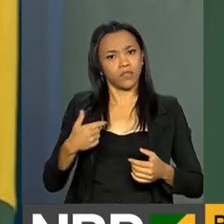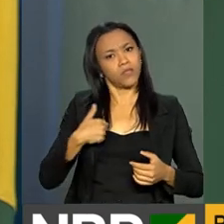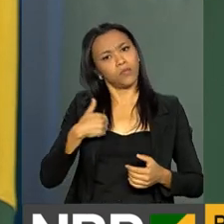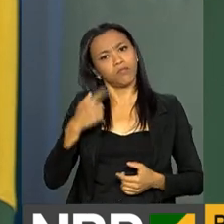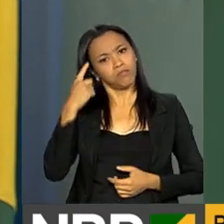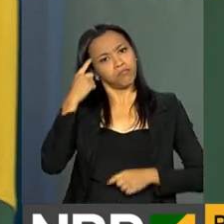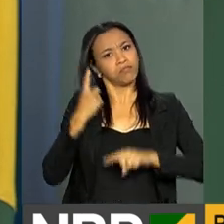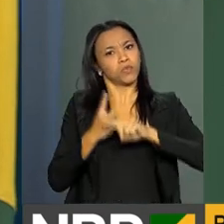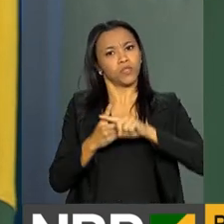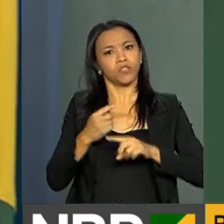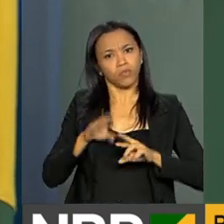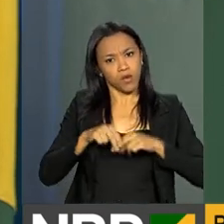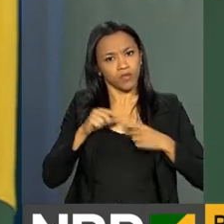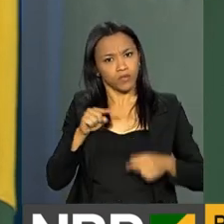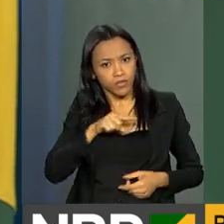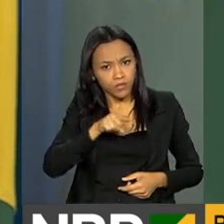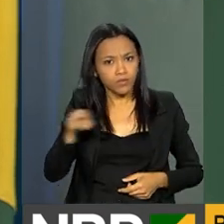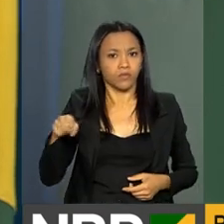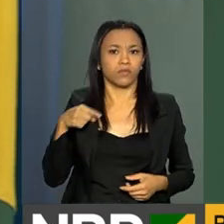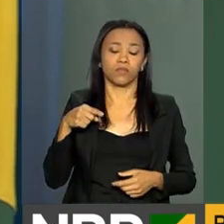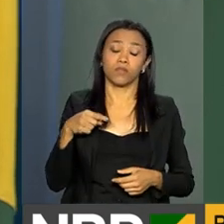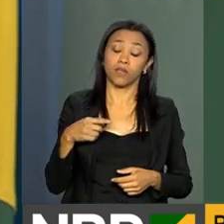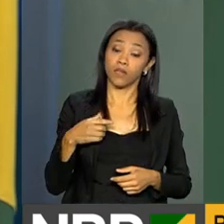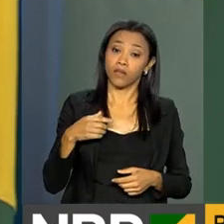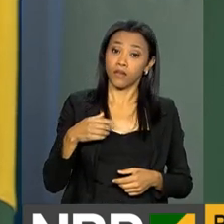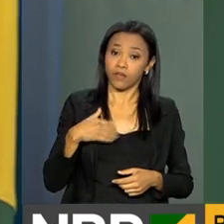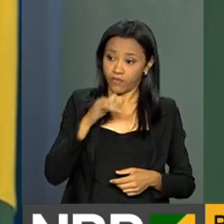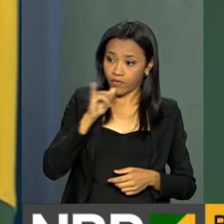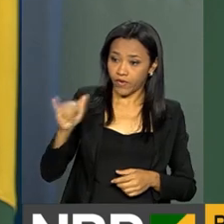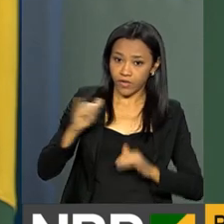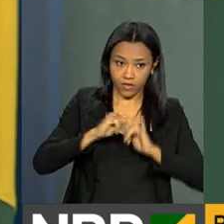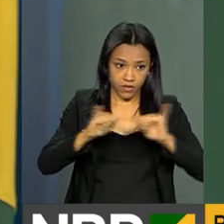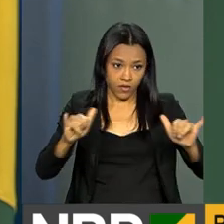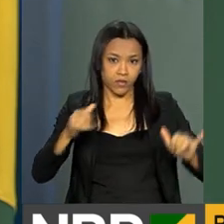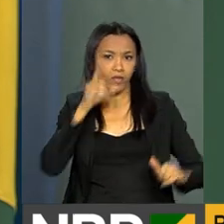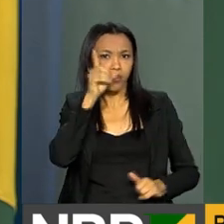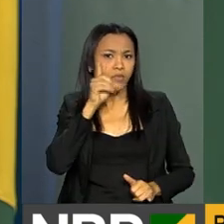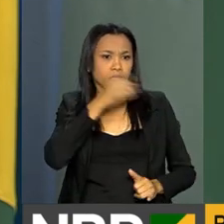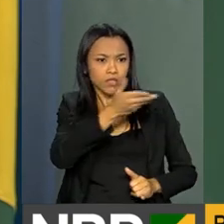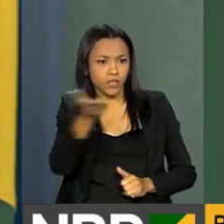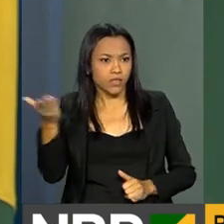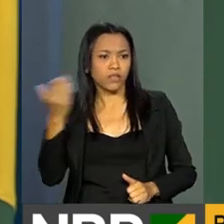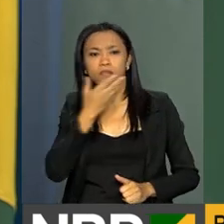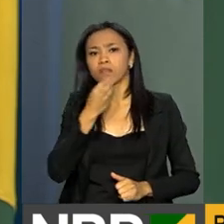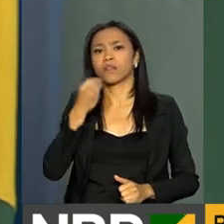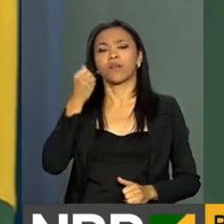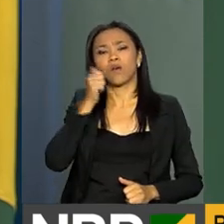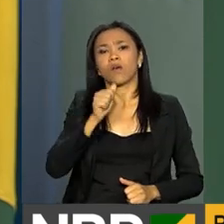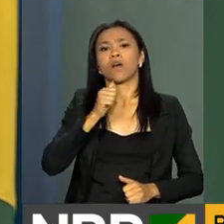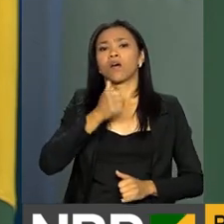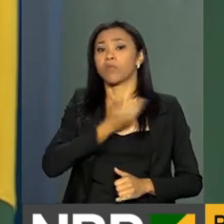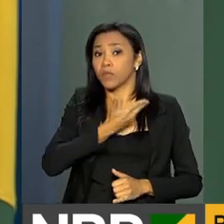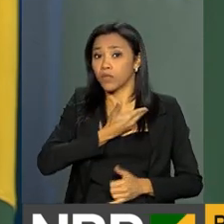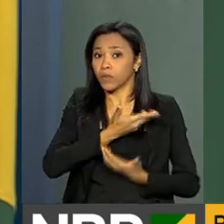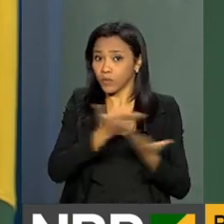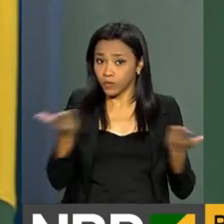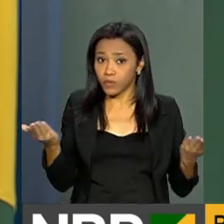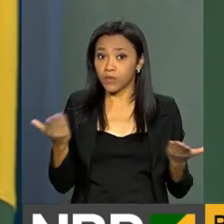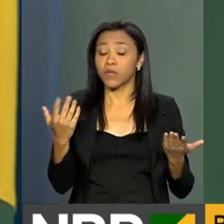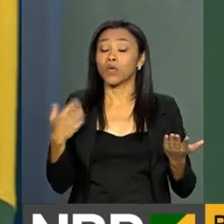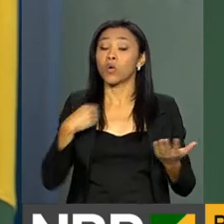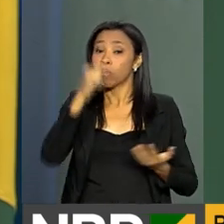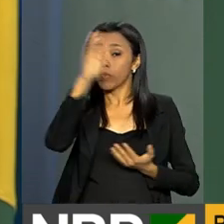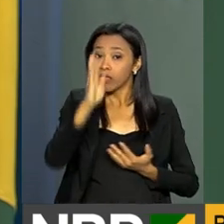otimismo. Interessante, viu, João? Você sabe que, meus senhores e minhas senhoras, deputados, amigos, nós estamos trazendo o Brasil para o século